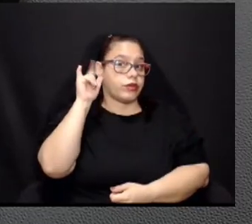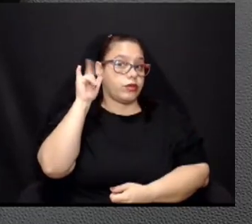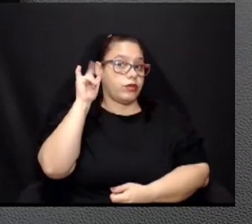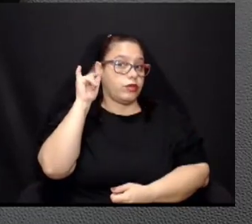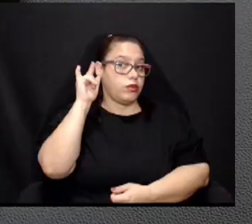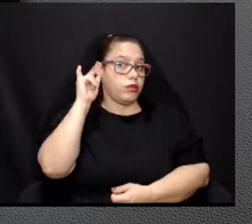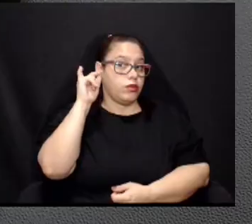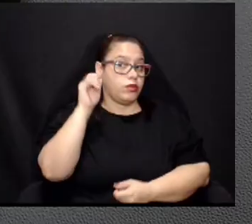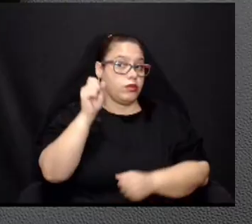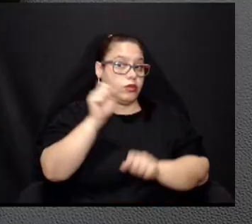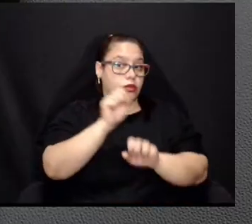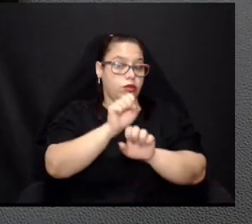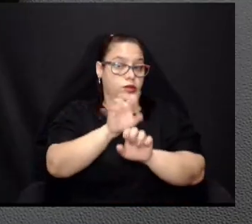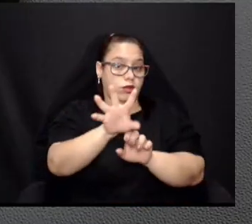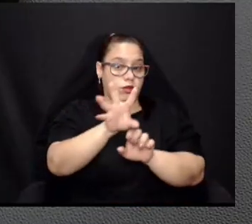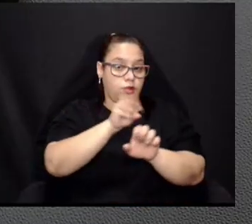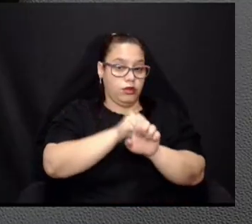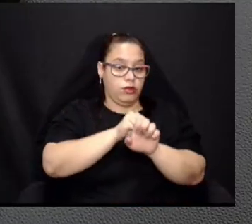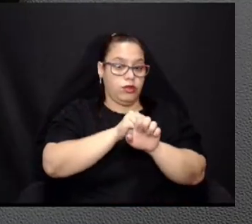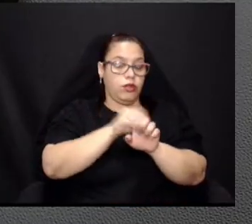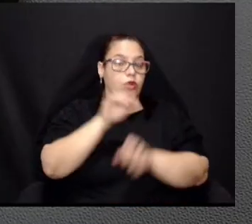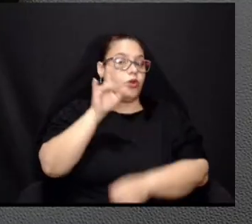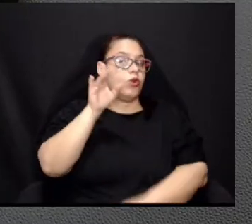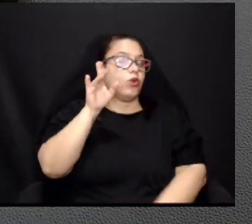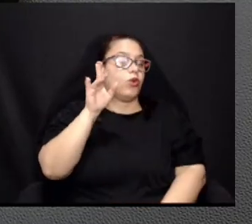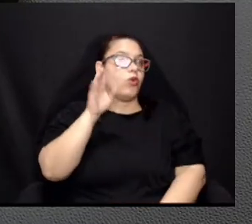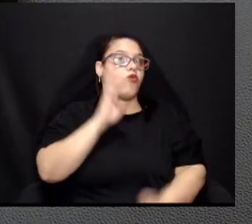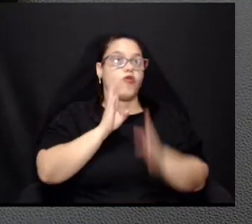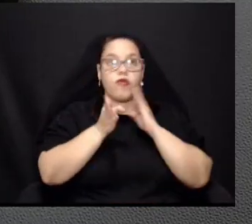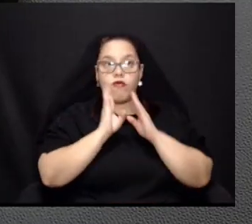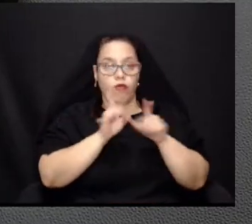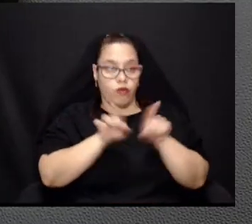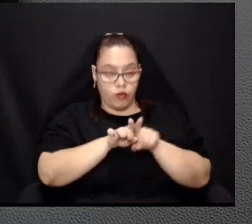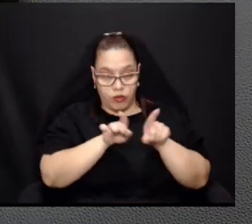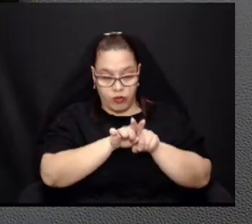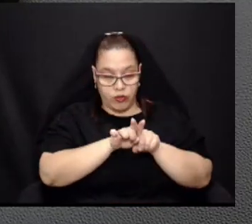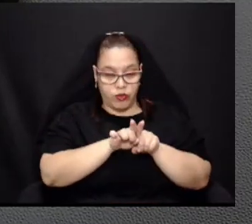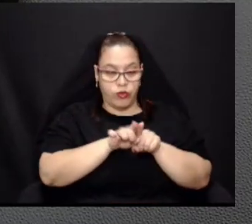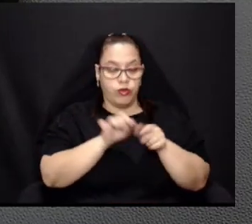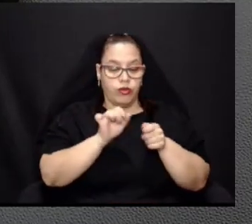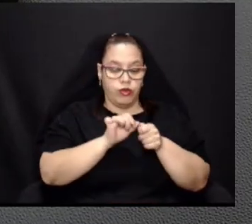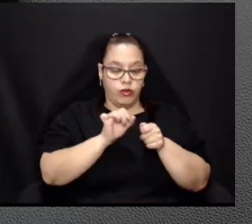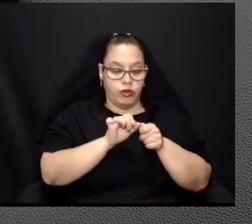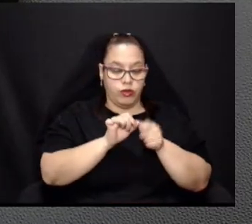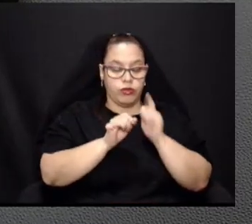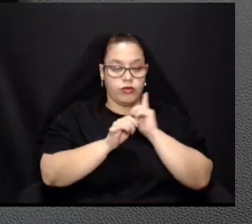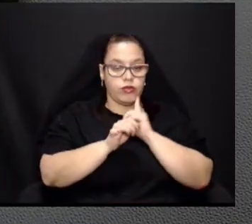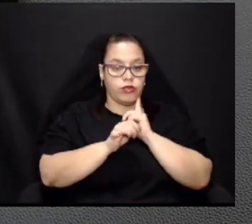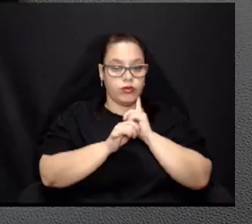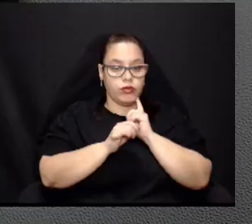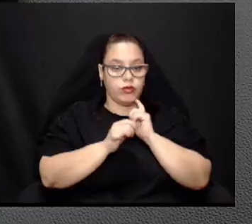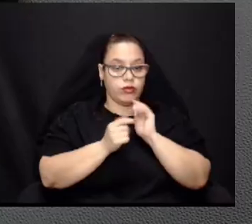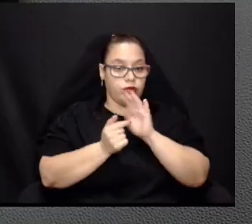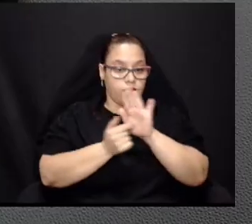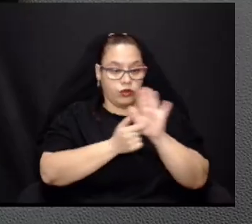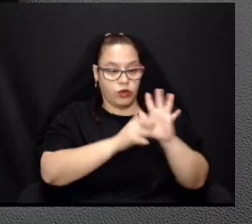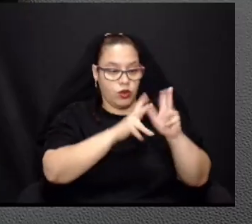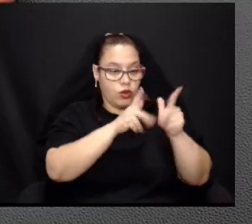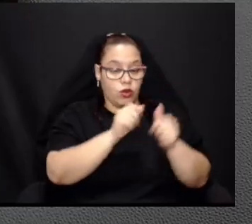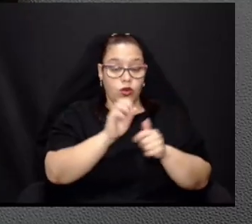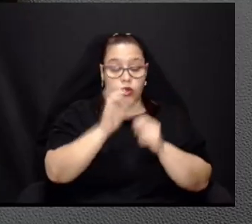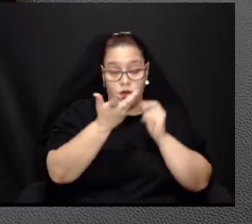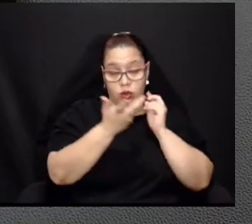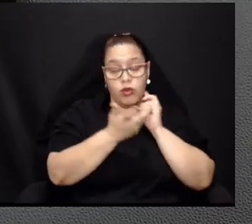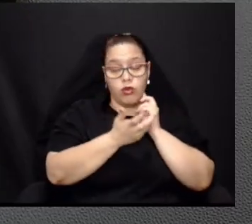os stories no Facebook, a gente a gente mostra em tempo real tudo o que está ocorrendo, e quando